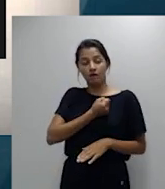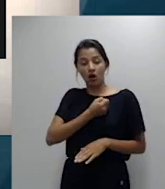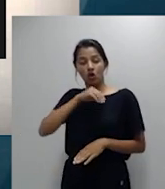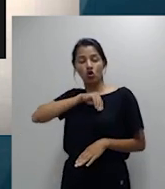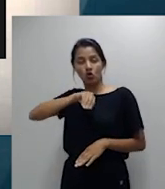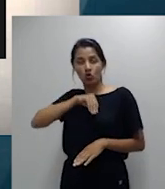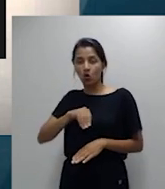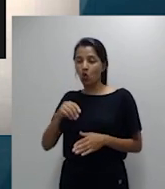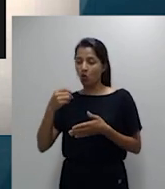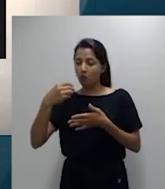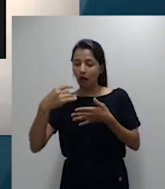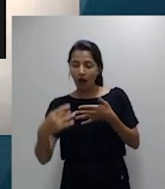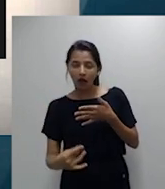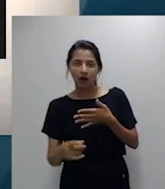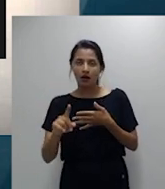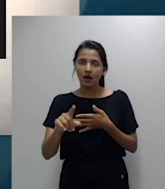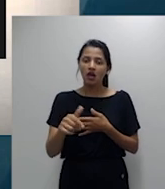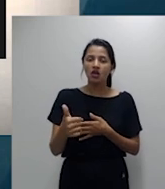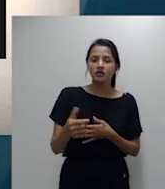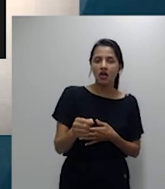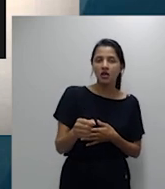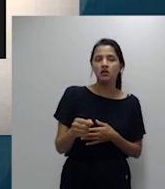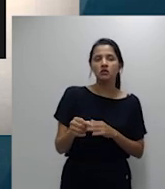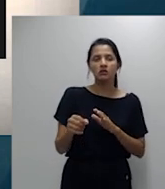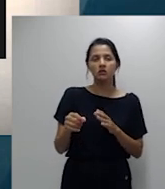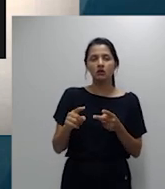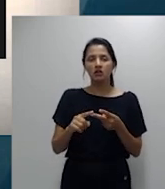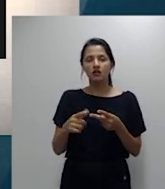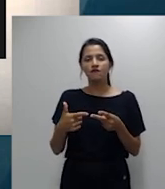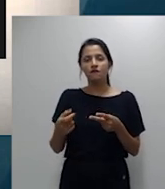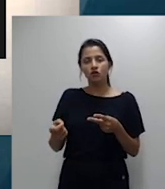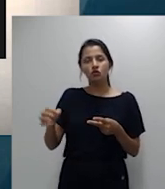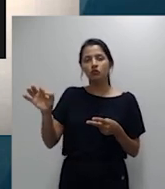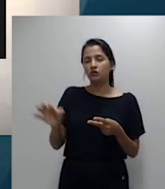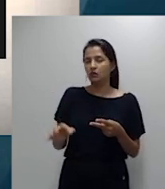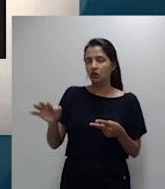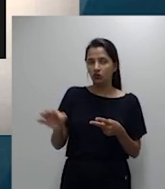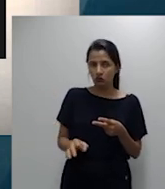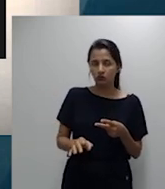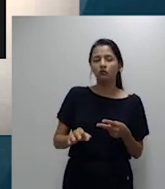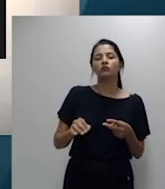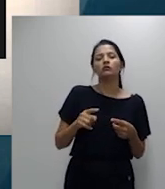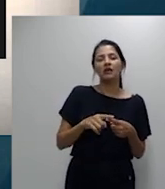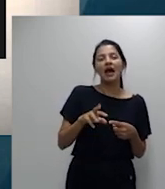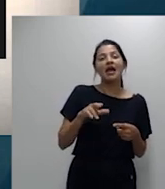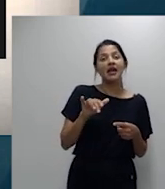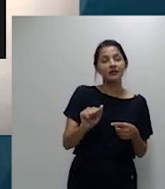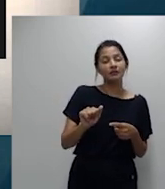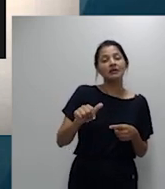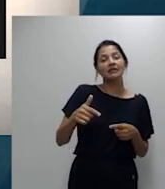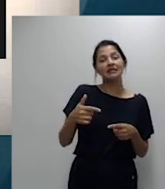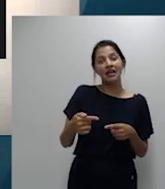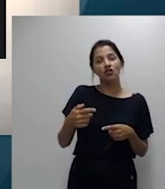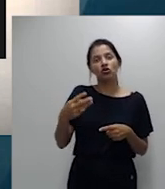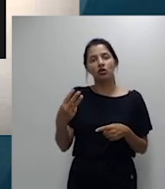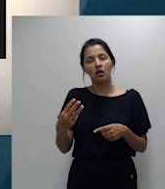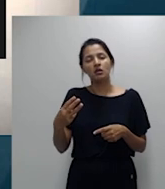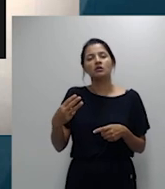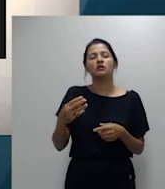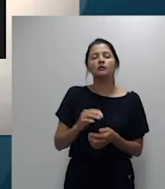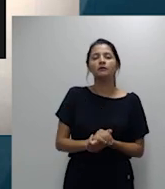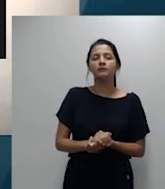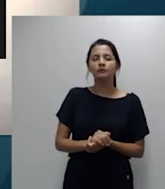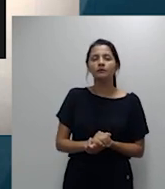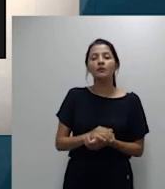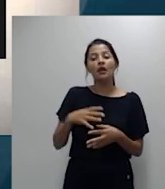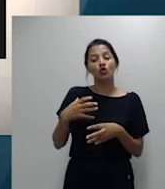aos limites de dez e vinte por cento do CPC de 73 podendo ser adotado como base de